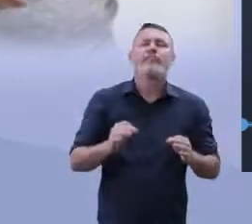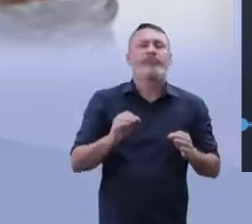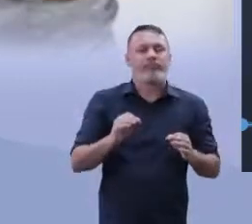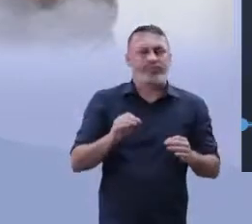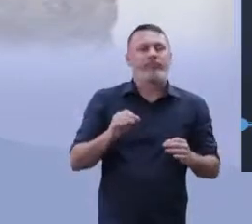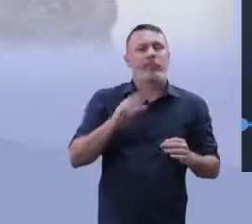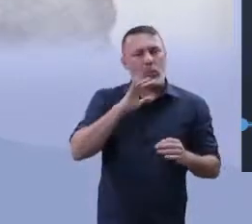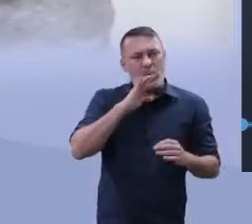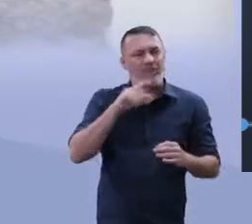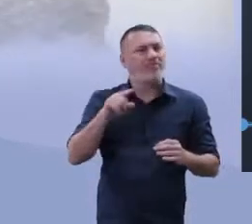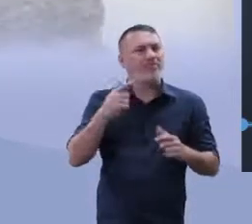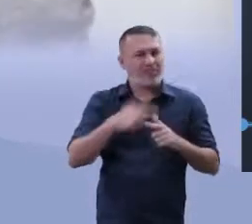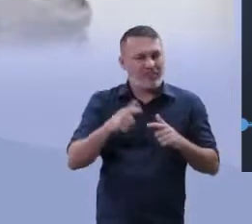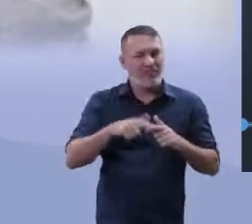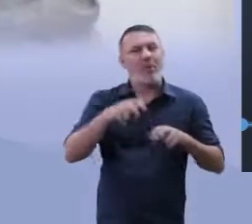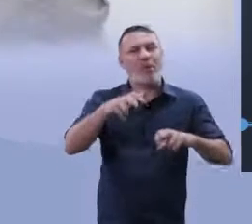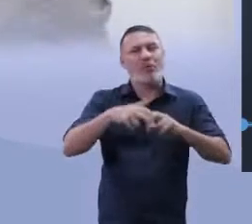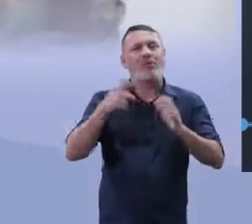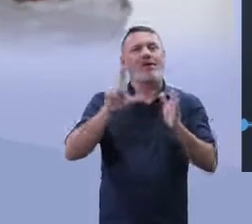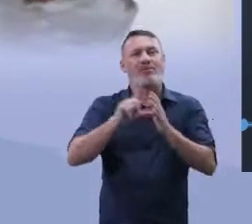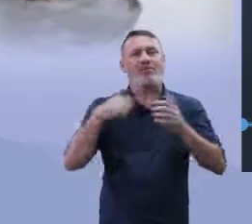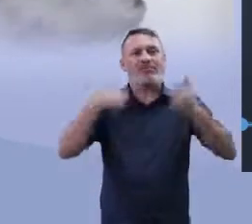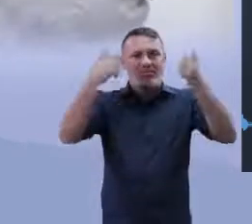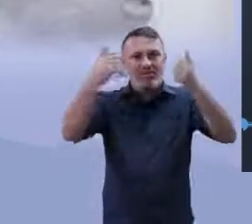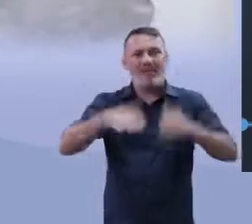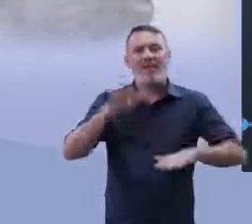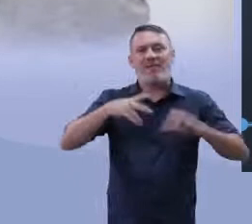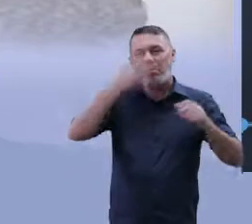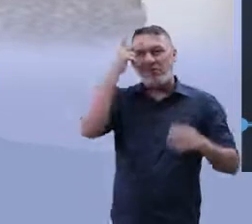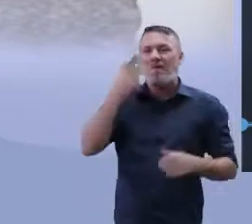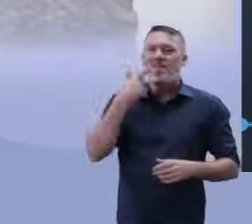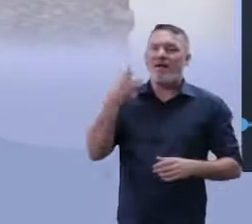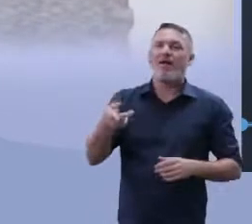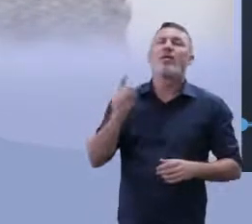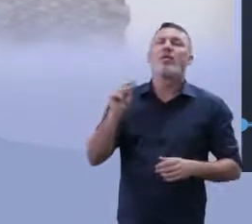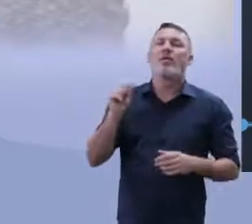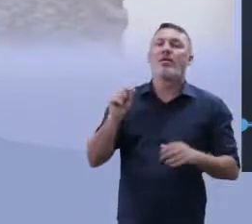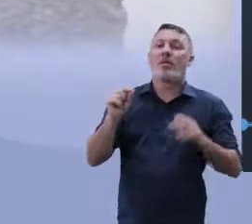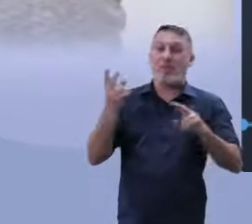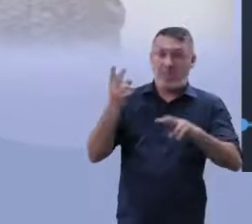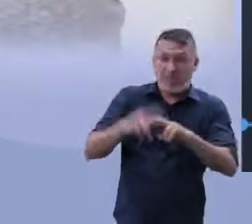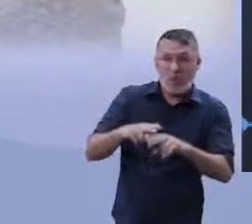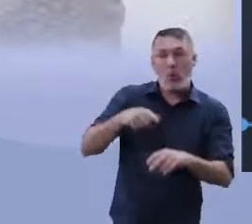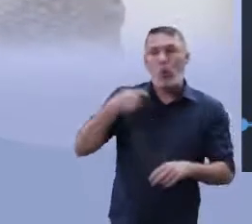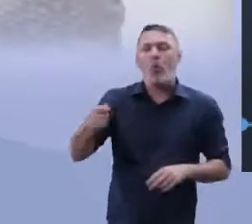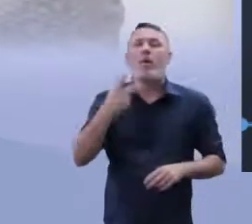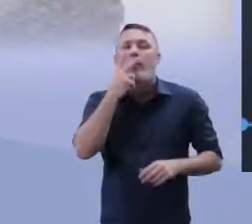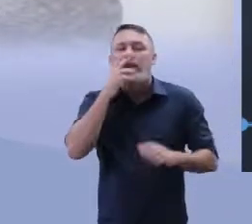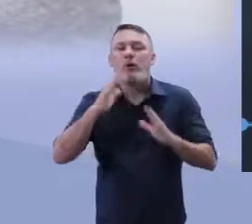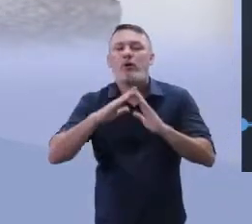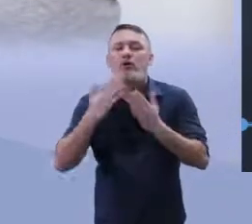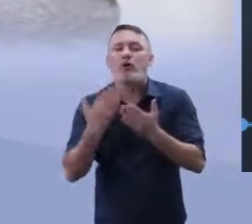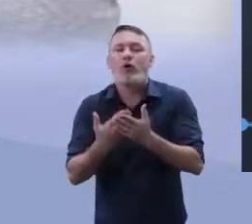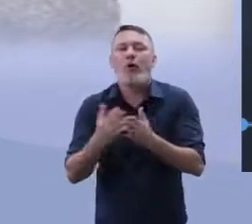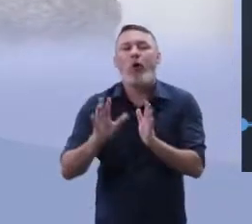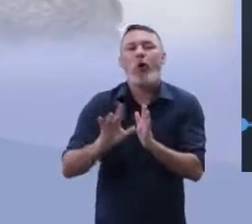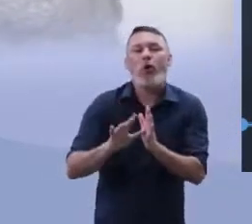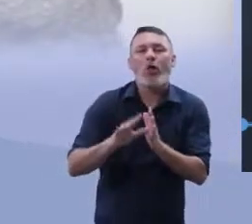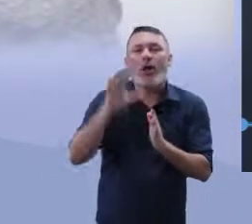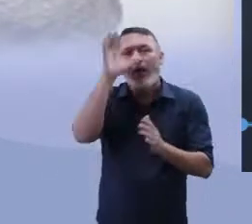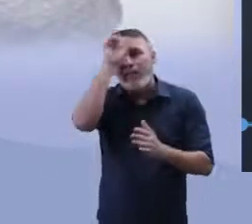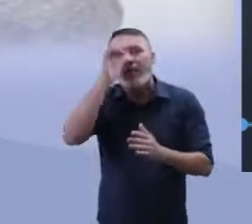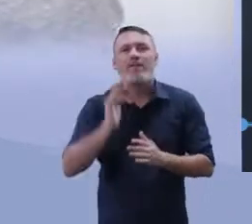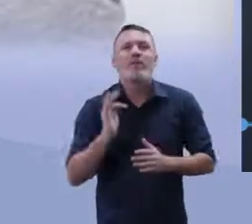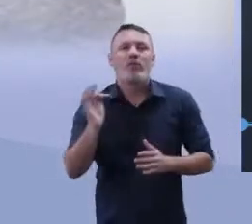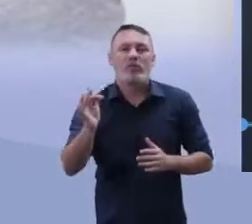mudando a sua mente. Por isso que nós falamos no início que as pessoas às vezes chamam o sistema prisional de escola do crime. Ok?